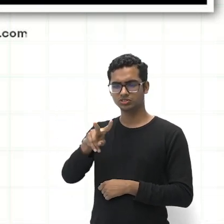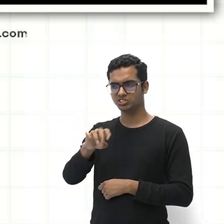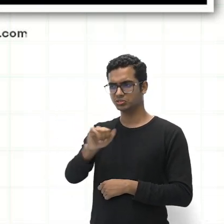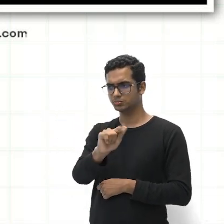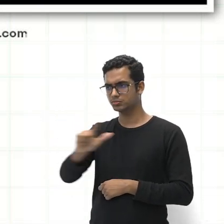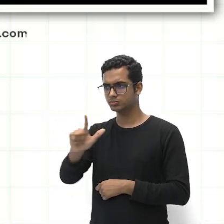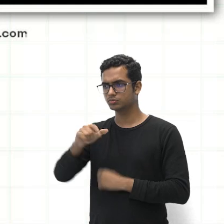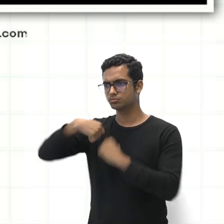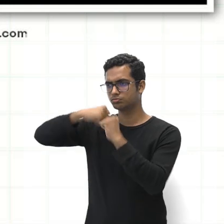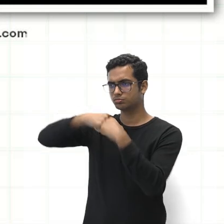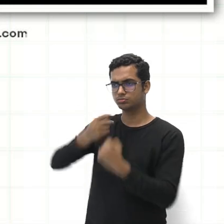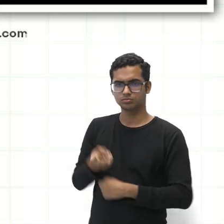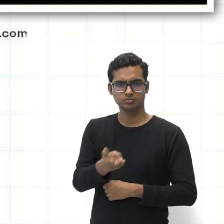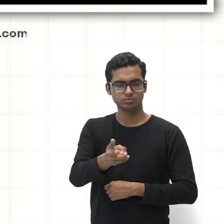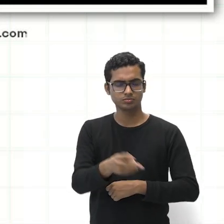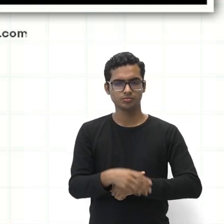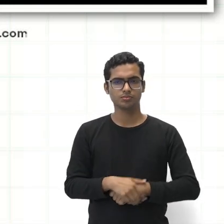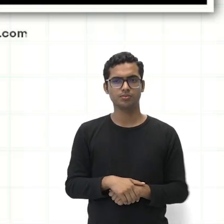articulação.